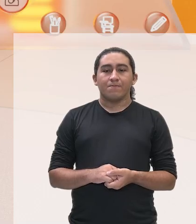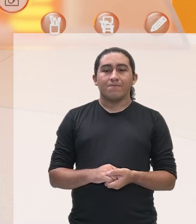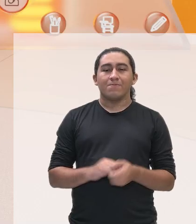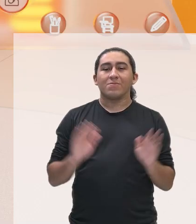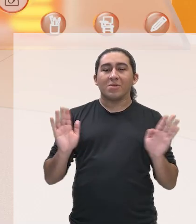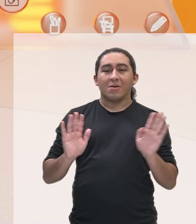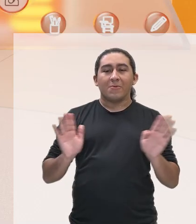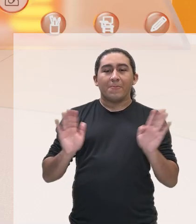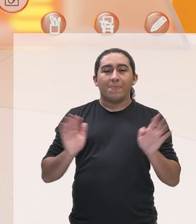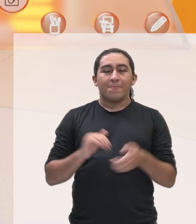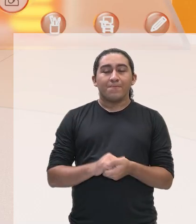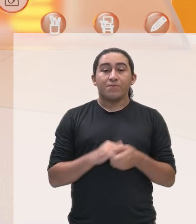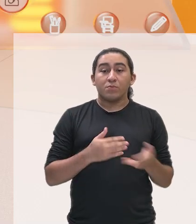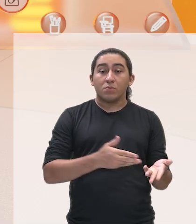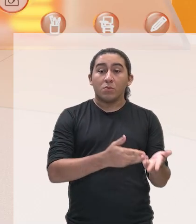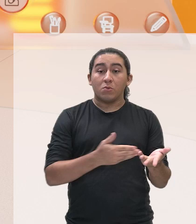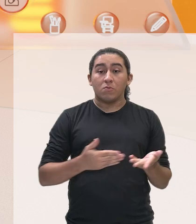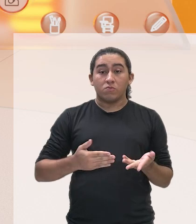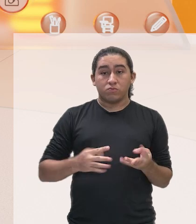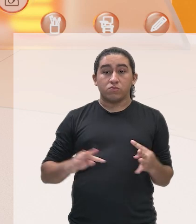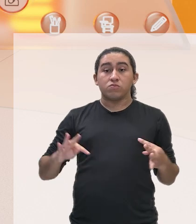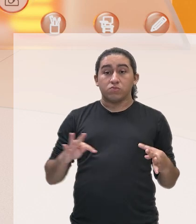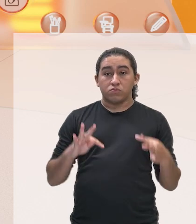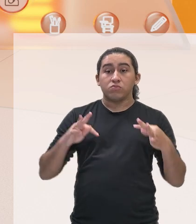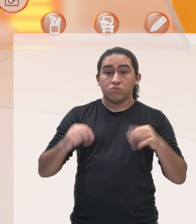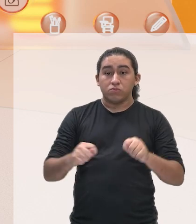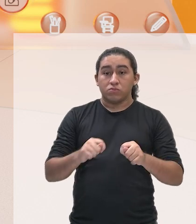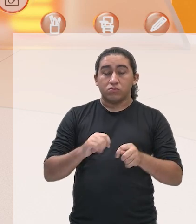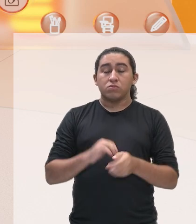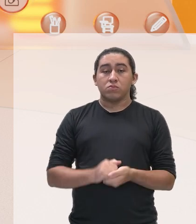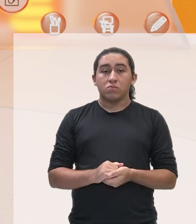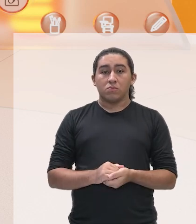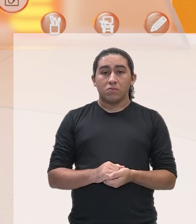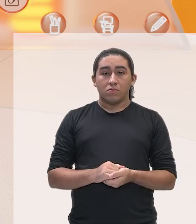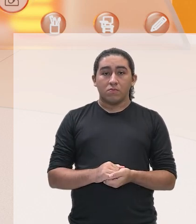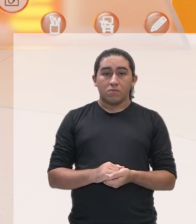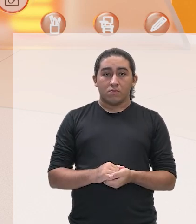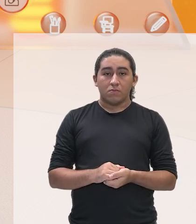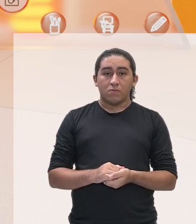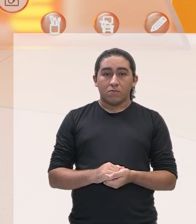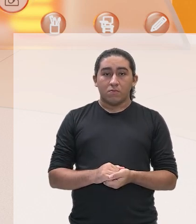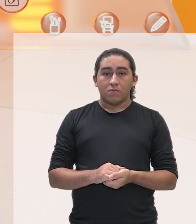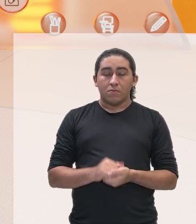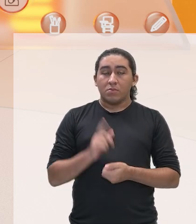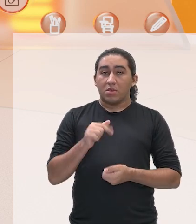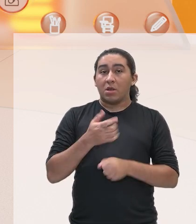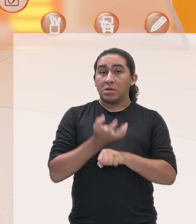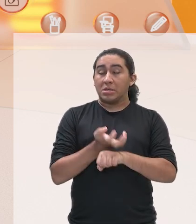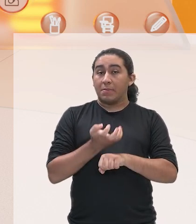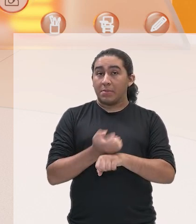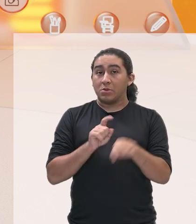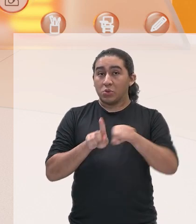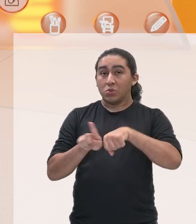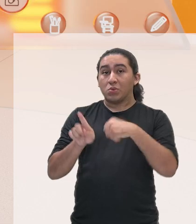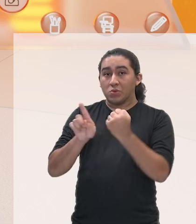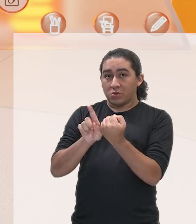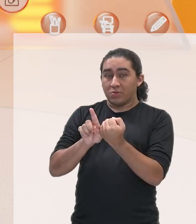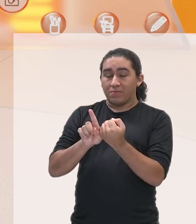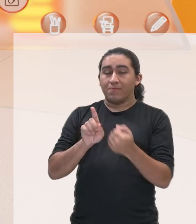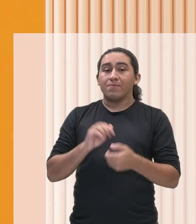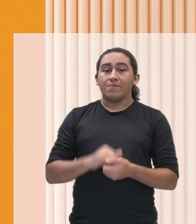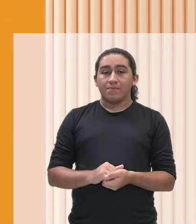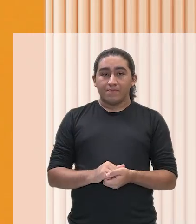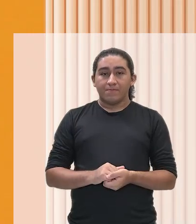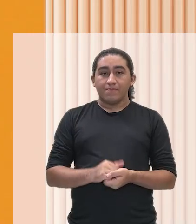Olá, sejam todos e todas muito bem-vindos e bem-vindas ao componente curricular